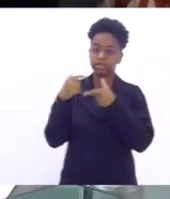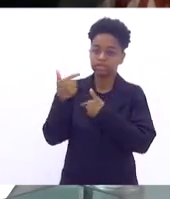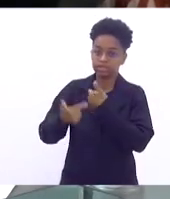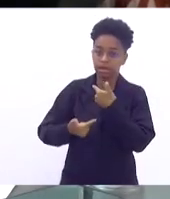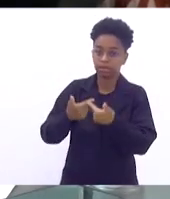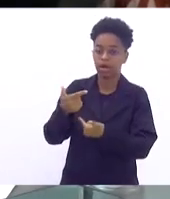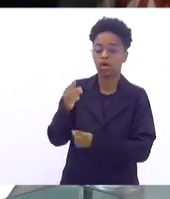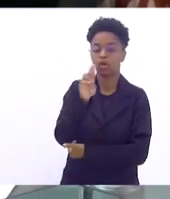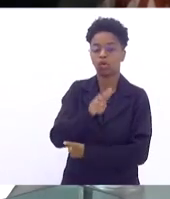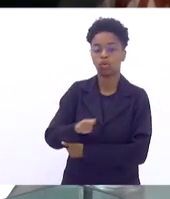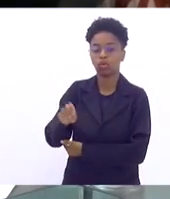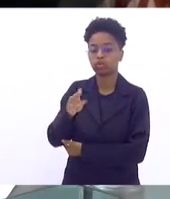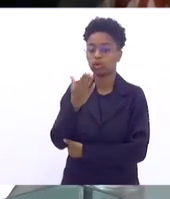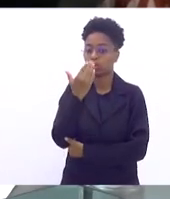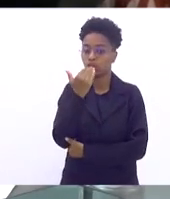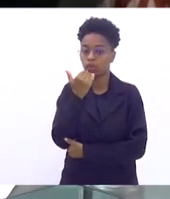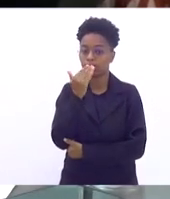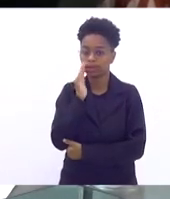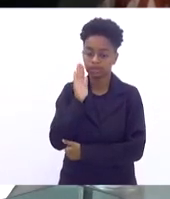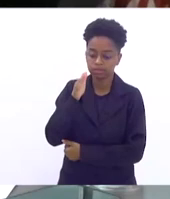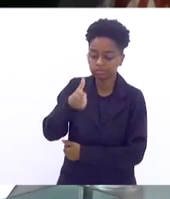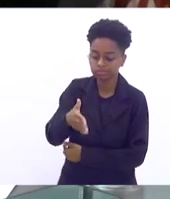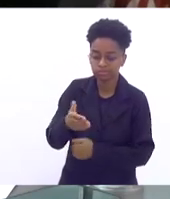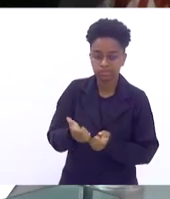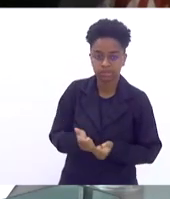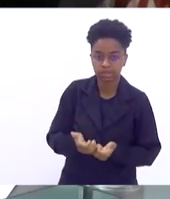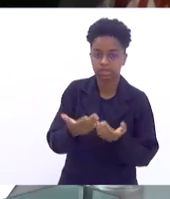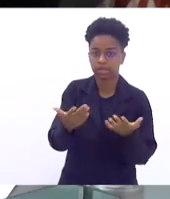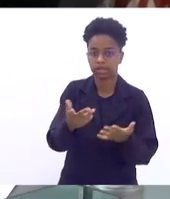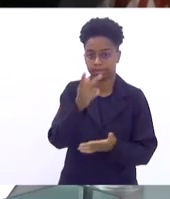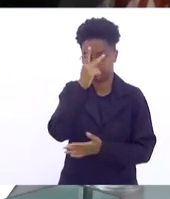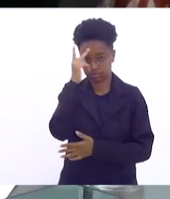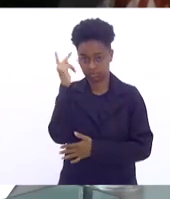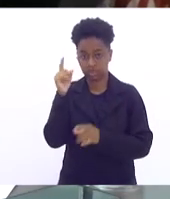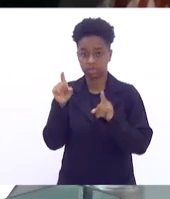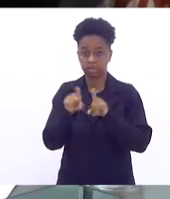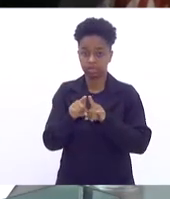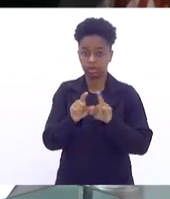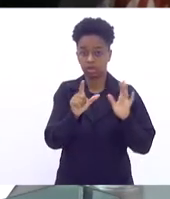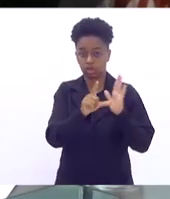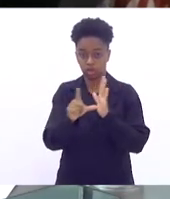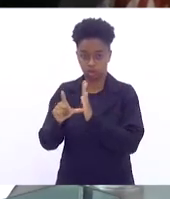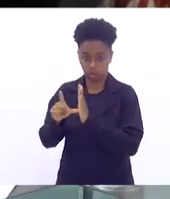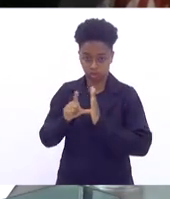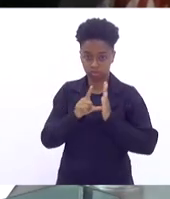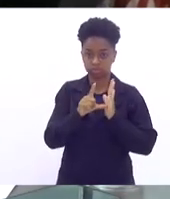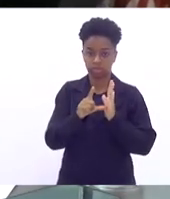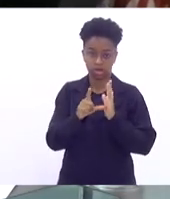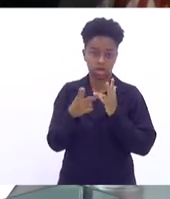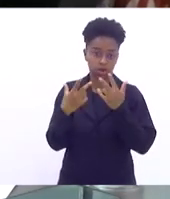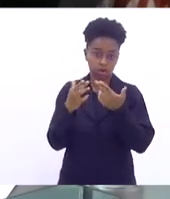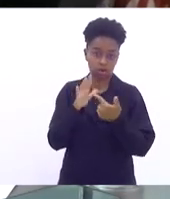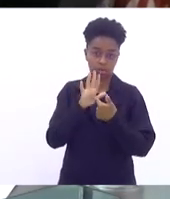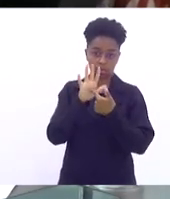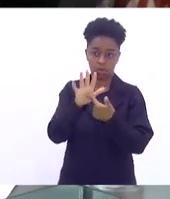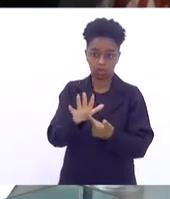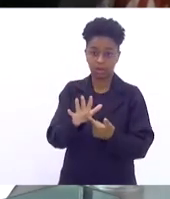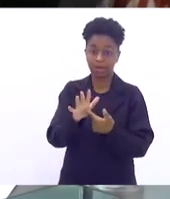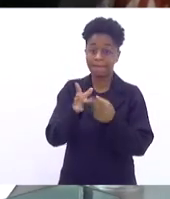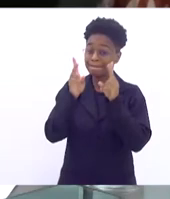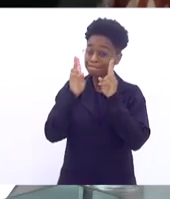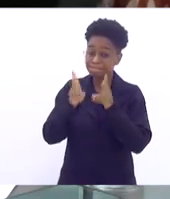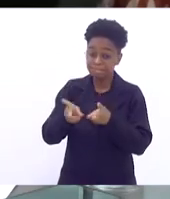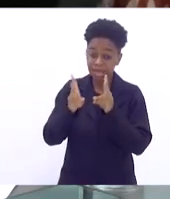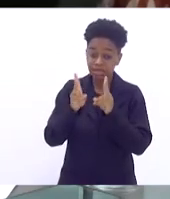manipulam alimentos diretamente ao consumidor e estabelecimentos começar na forma que menciona mesmo